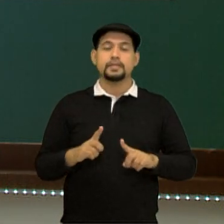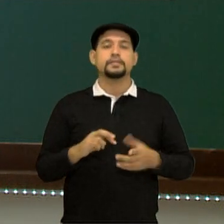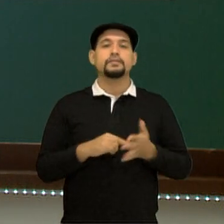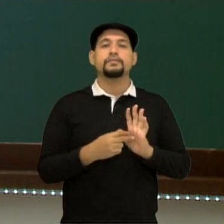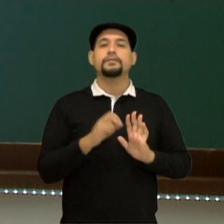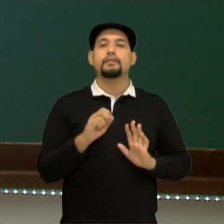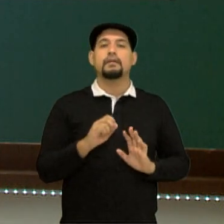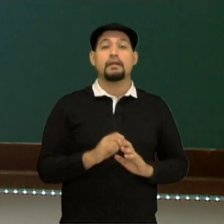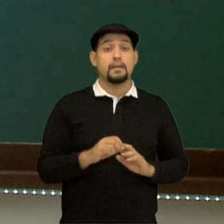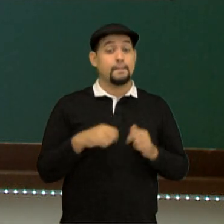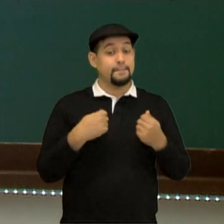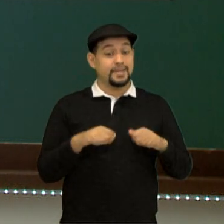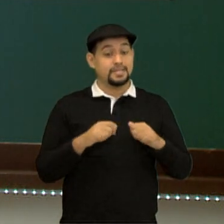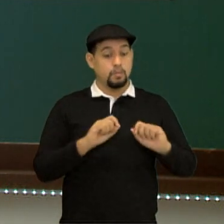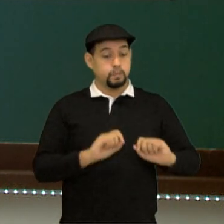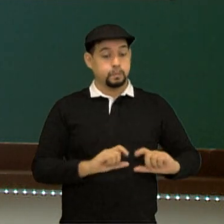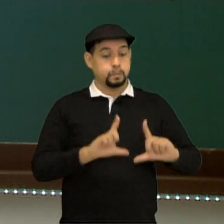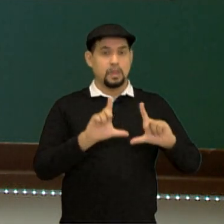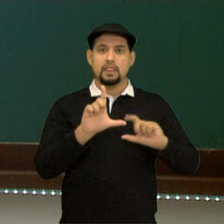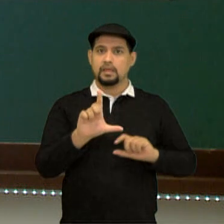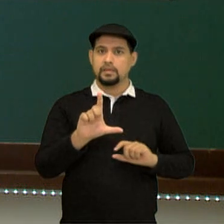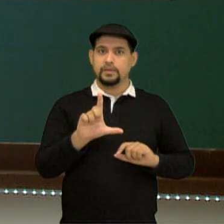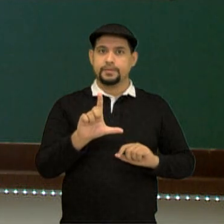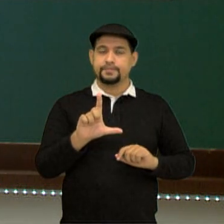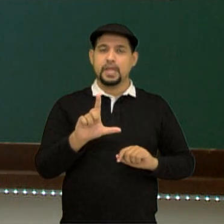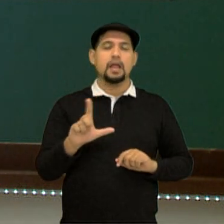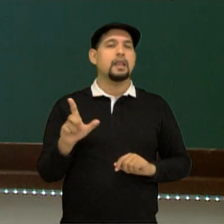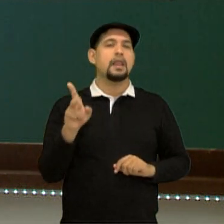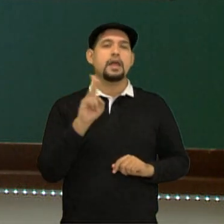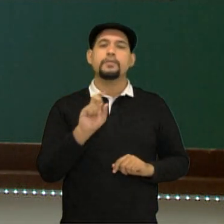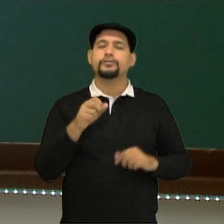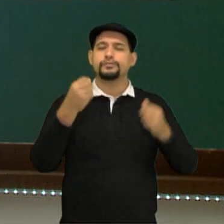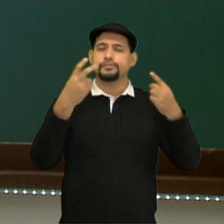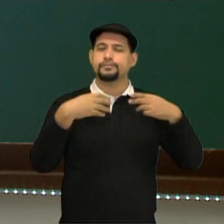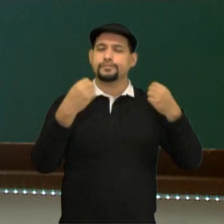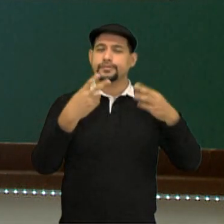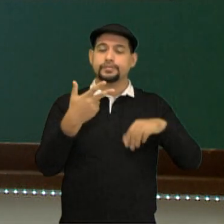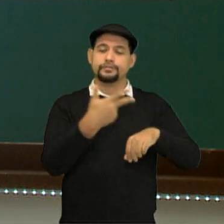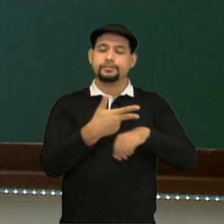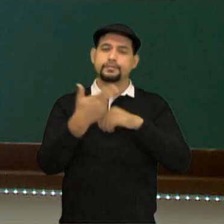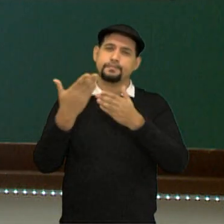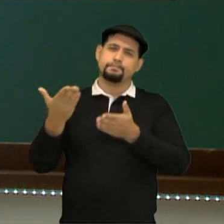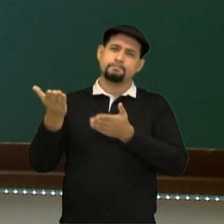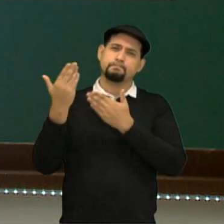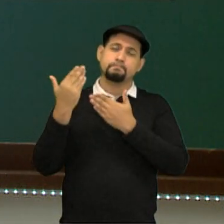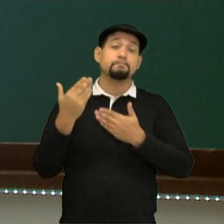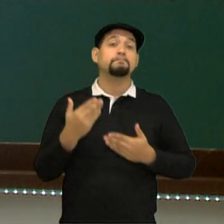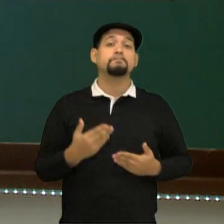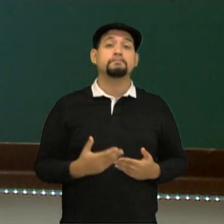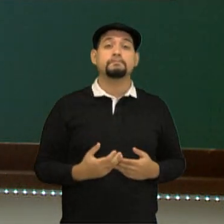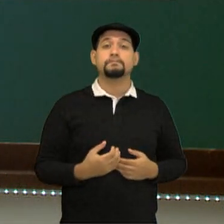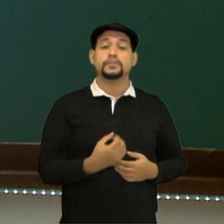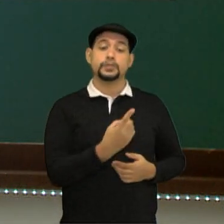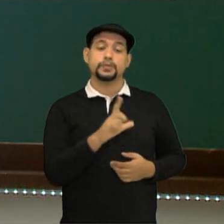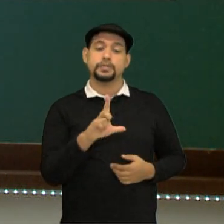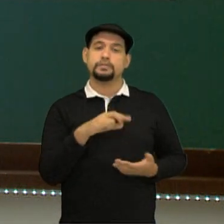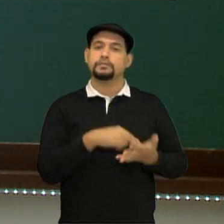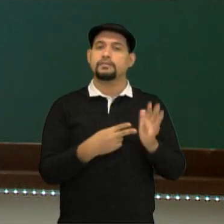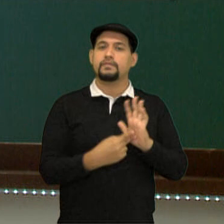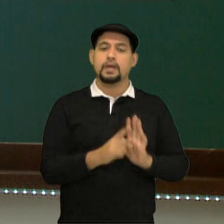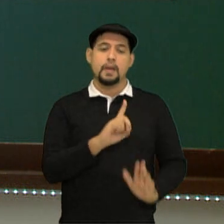a capacidade em litros, daí lembra o que a gente já falou em vídeos anteriores, que um litro equivale